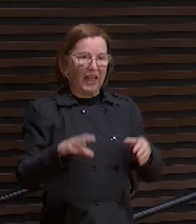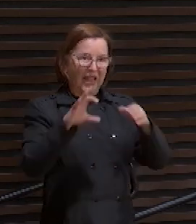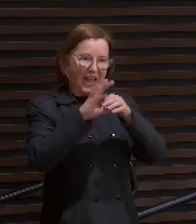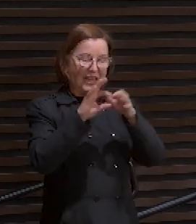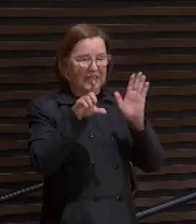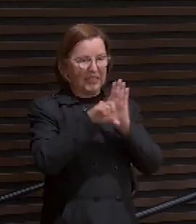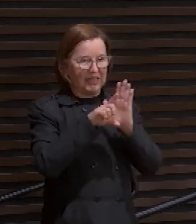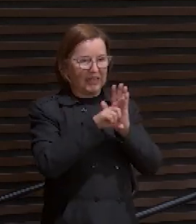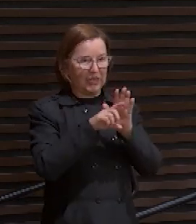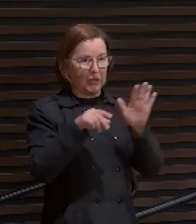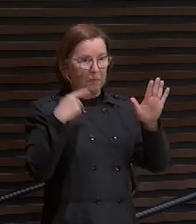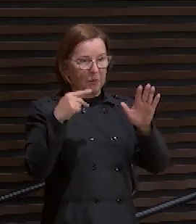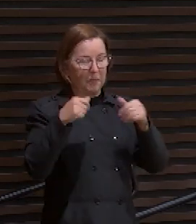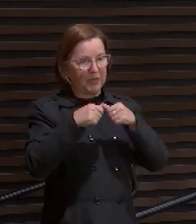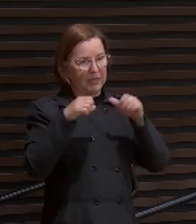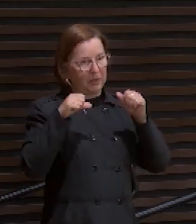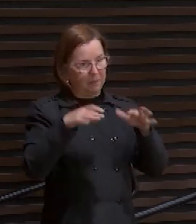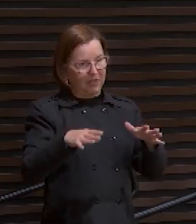bênção